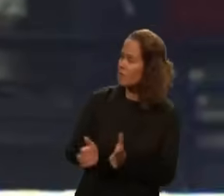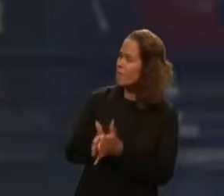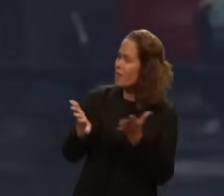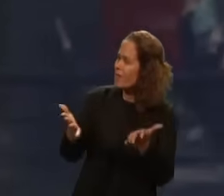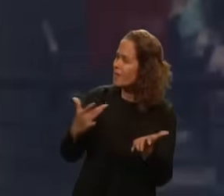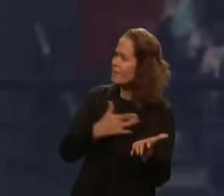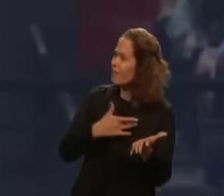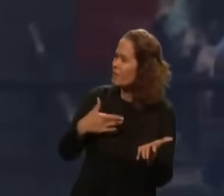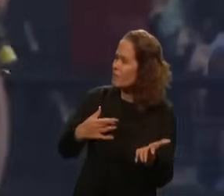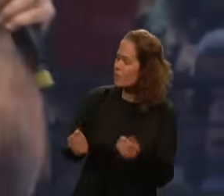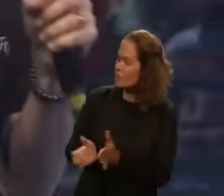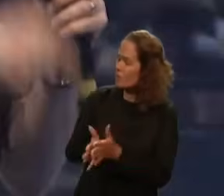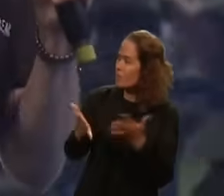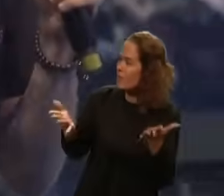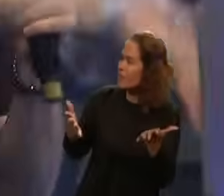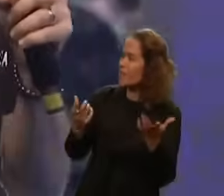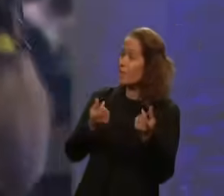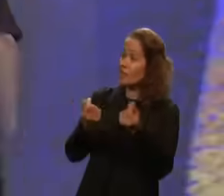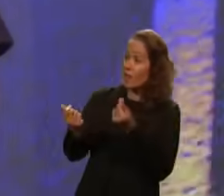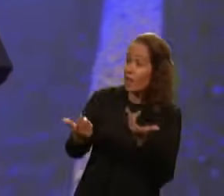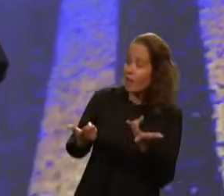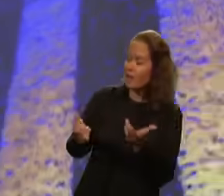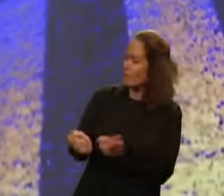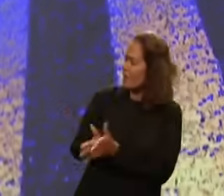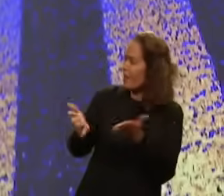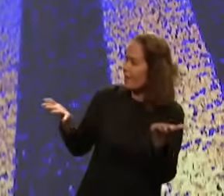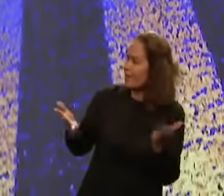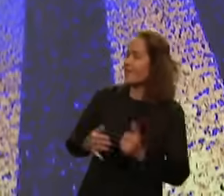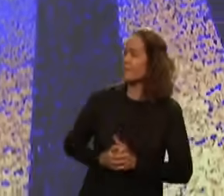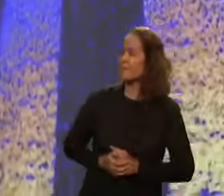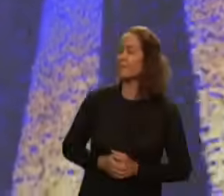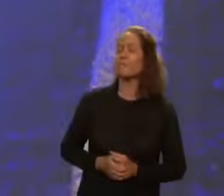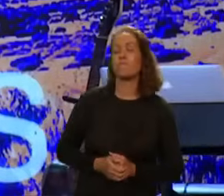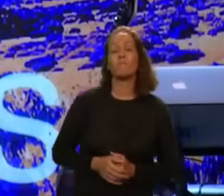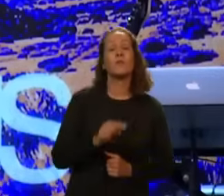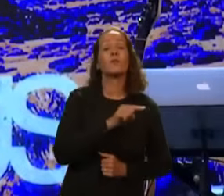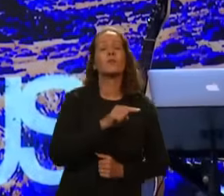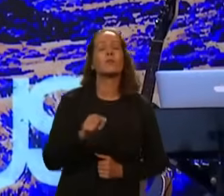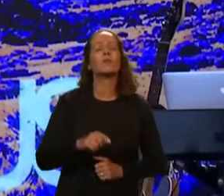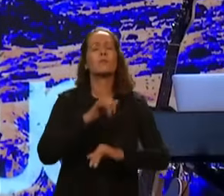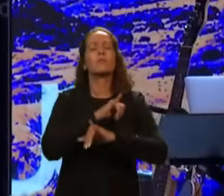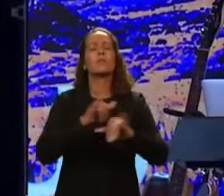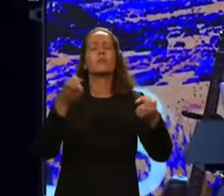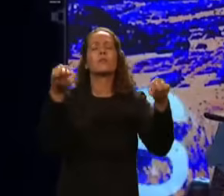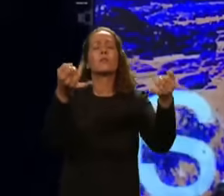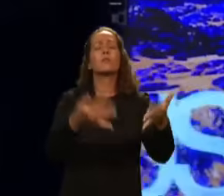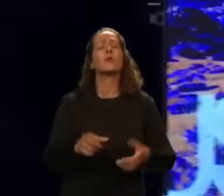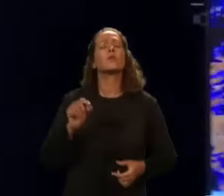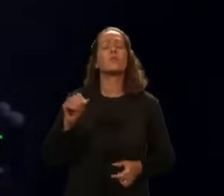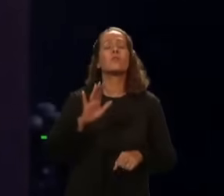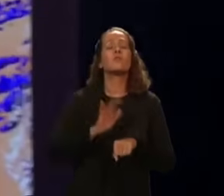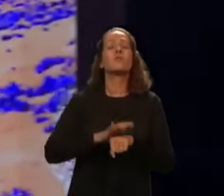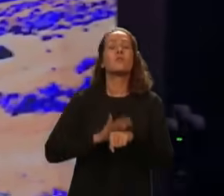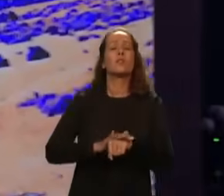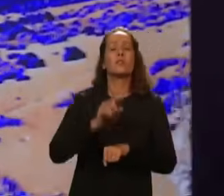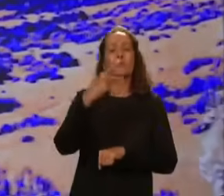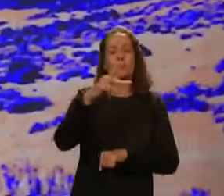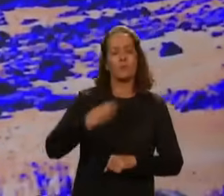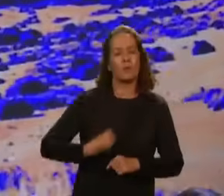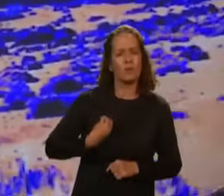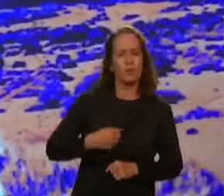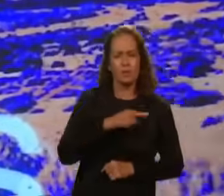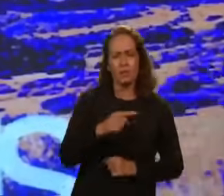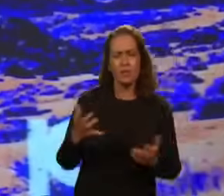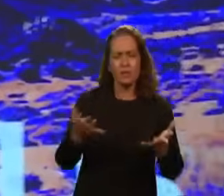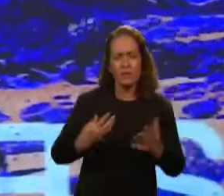saúde? É um milagre. Eu ter um dinheiro? É milagre. E você vai contar para as pessoas o que ele fez por você. Você quer viver